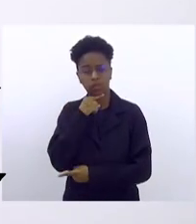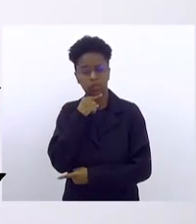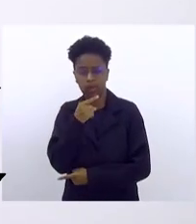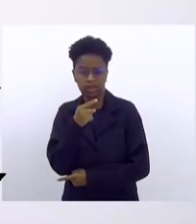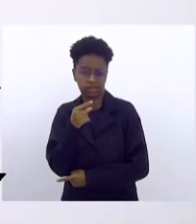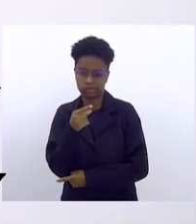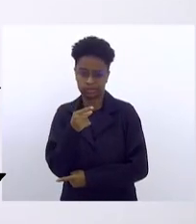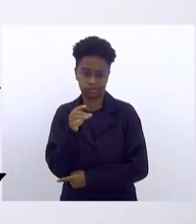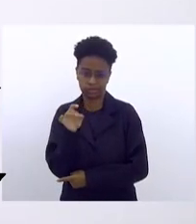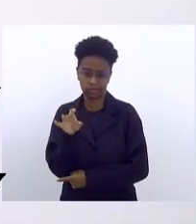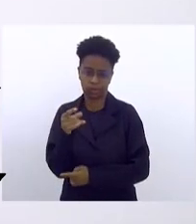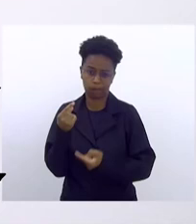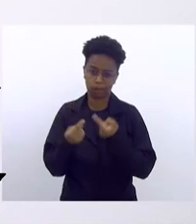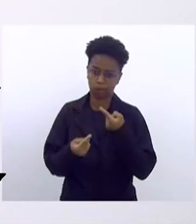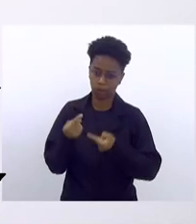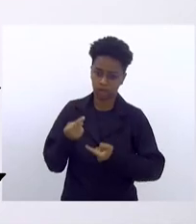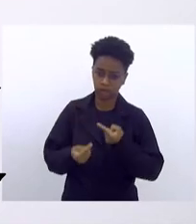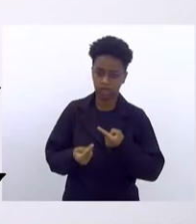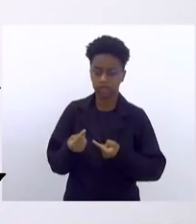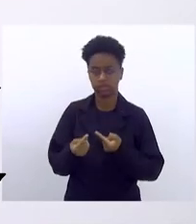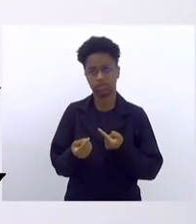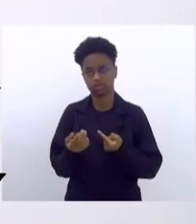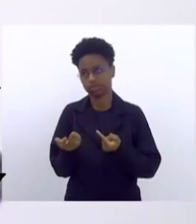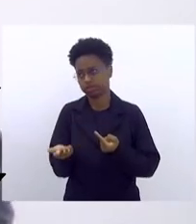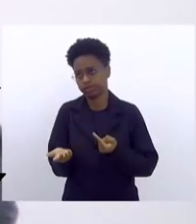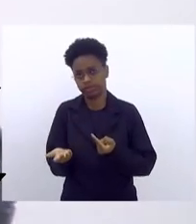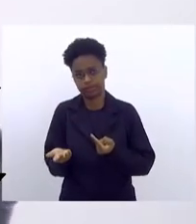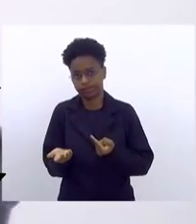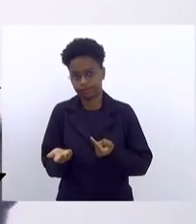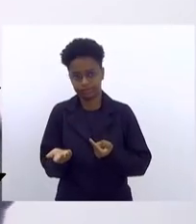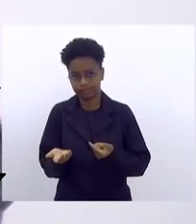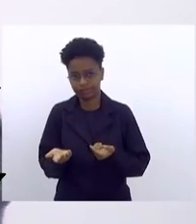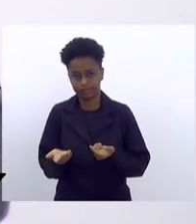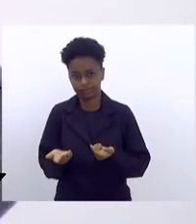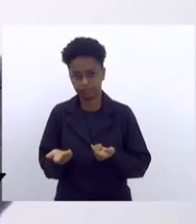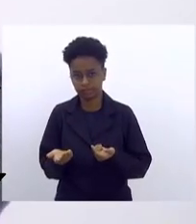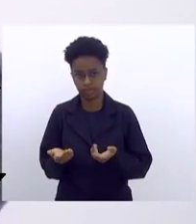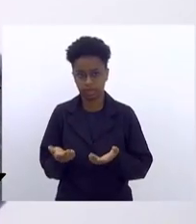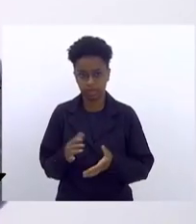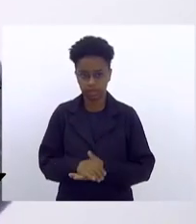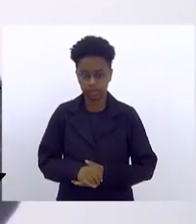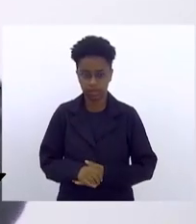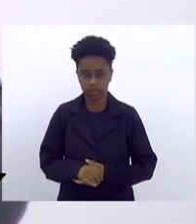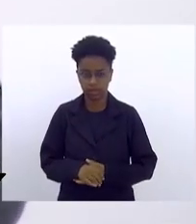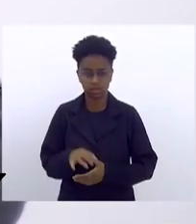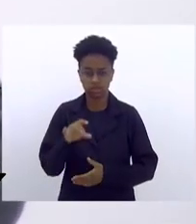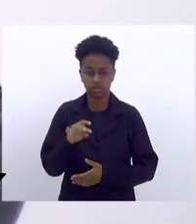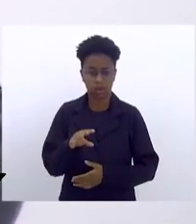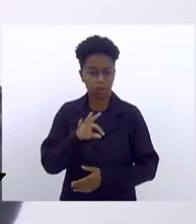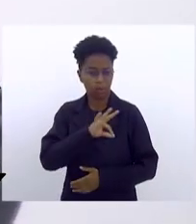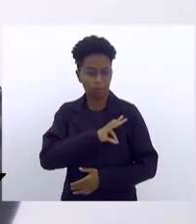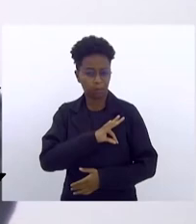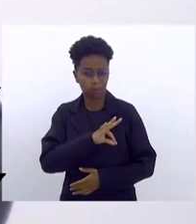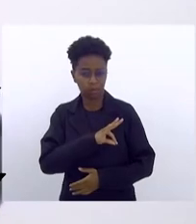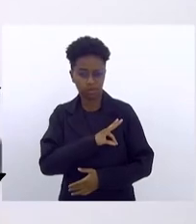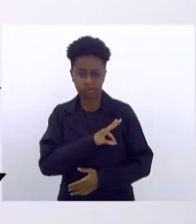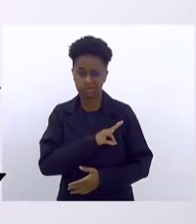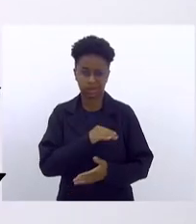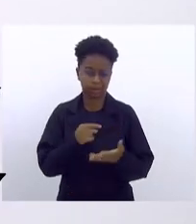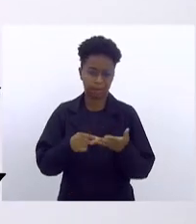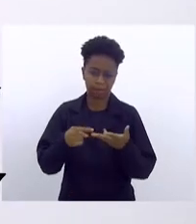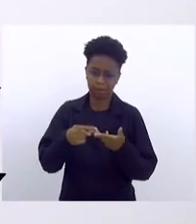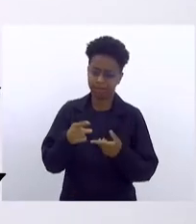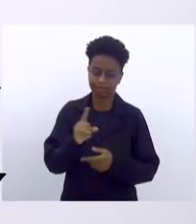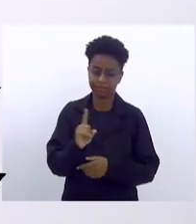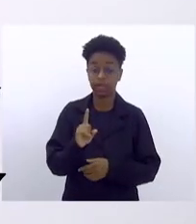na política no esforço de policiais e que a gente precisa